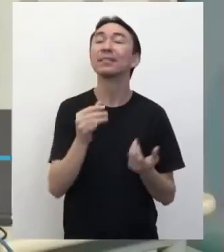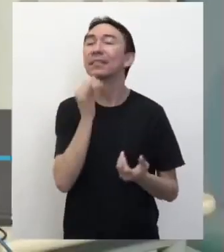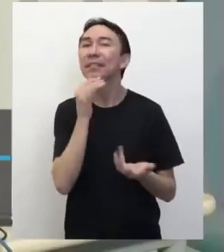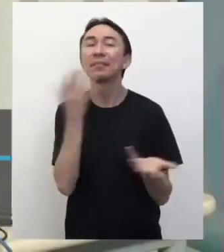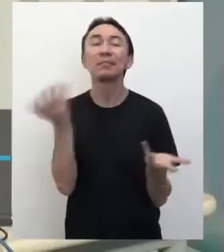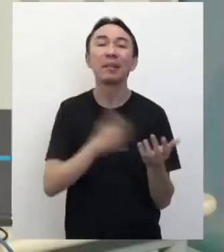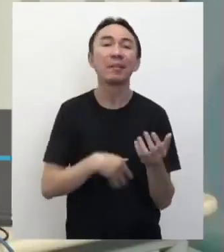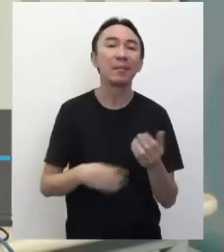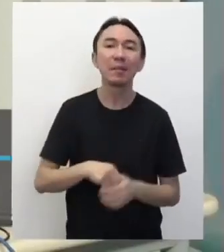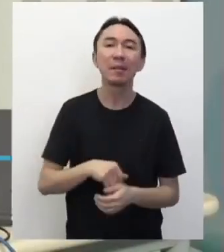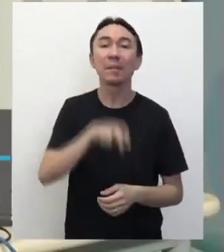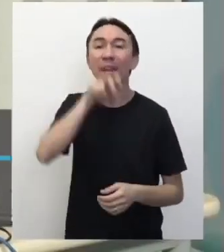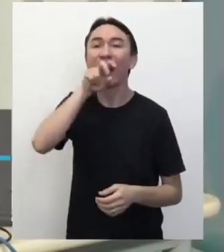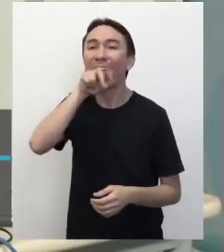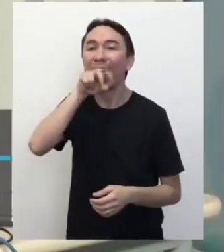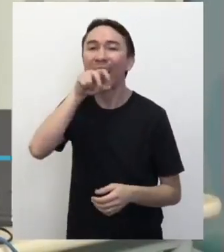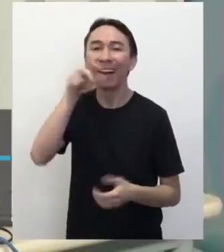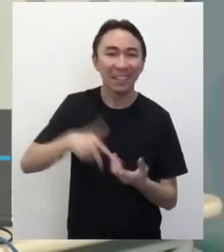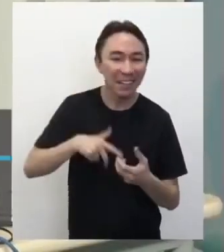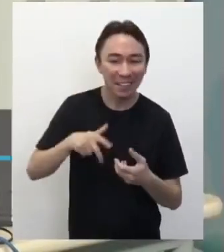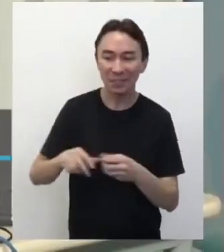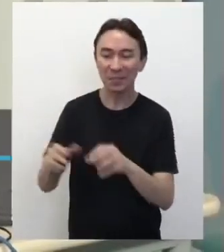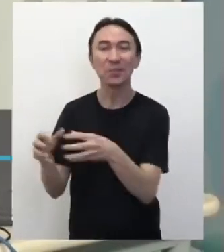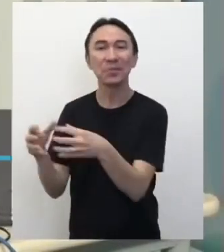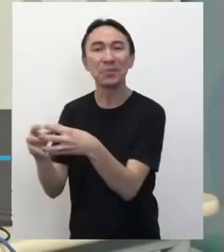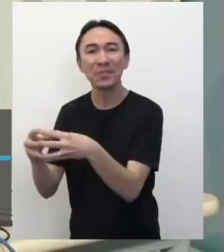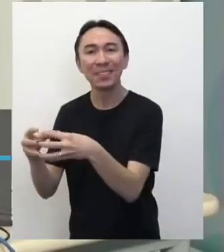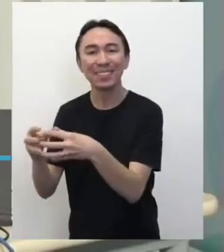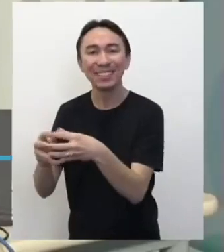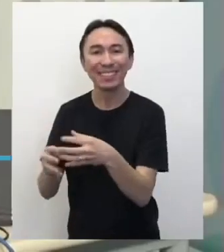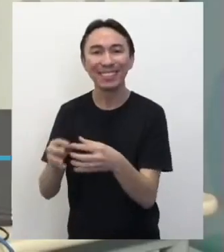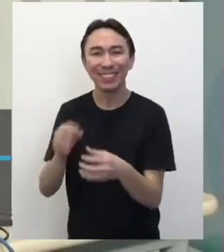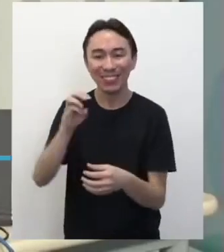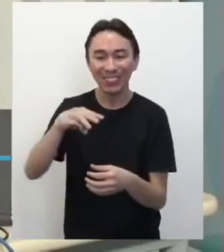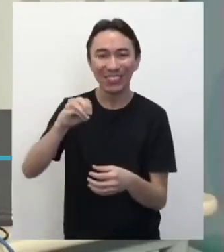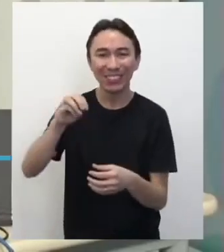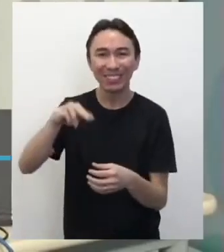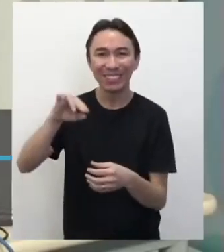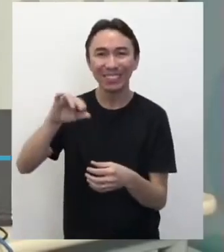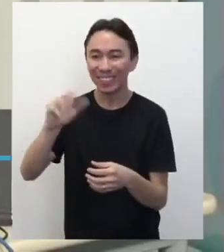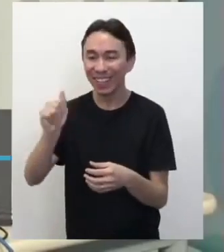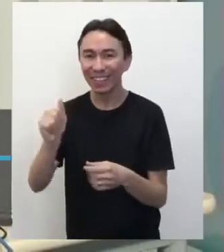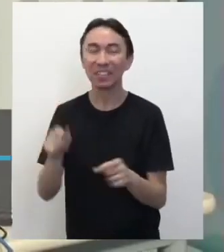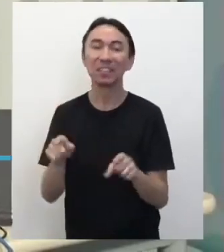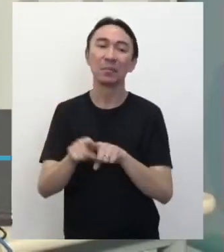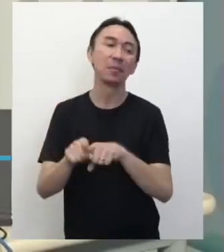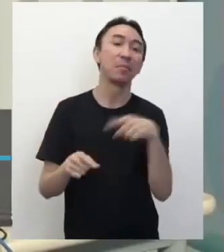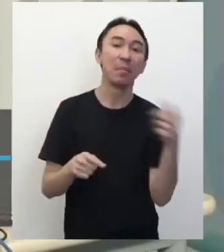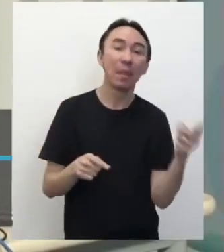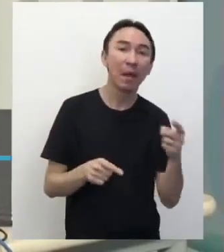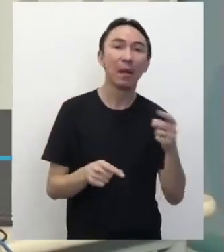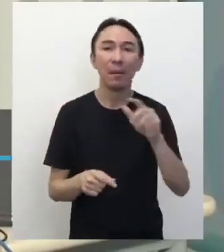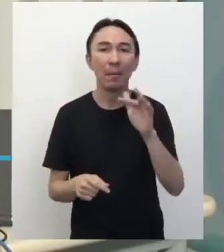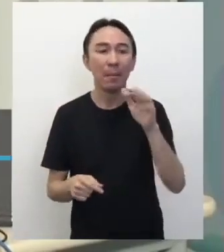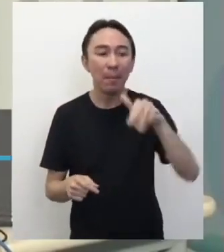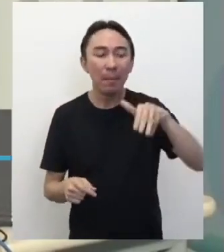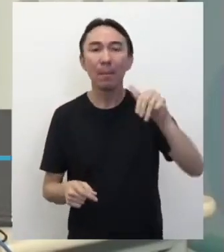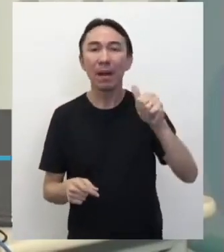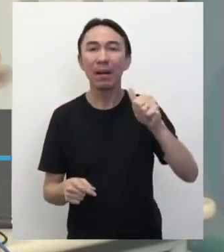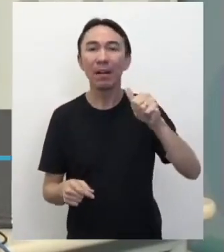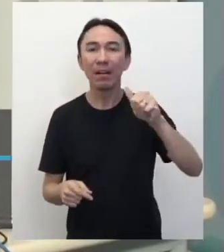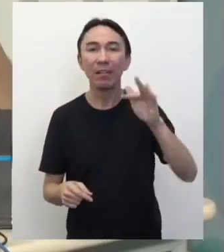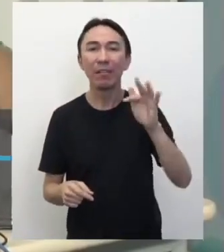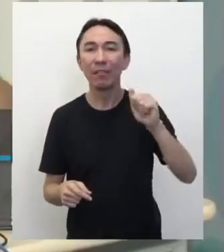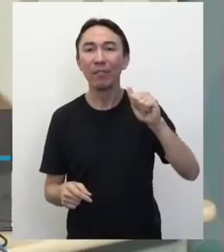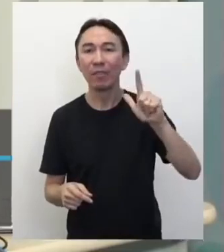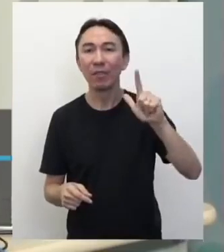com a Turma da Mafalda? Legal, ia ser tão ia ser legal, fofo. porque a Mafalda também é ardida, rabugenta como a Mônica. É verdade.